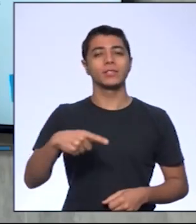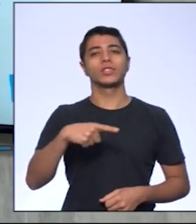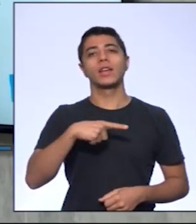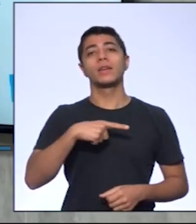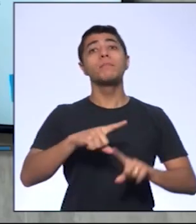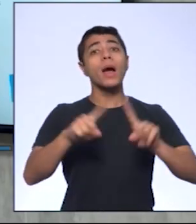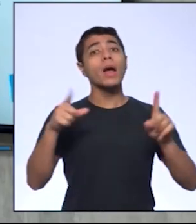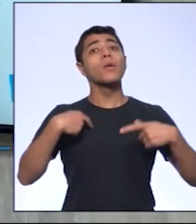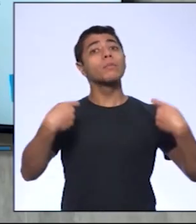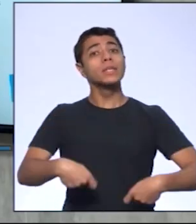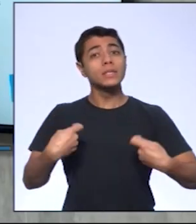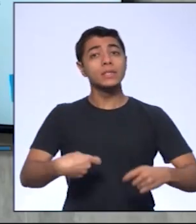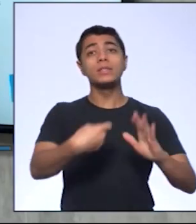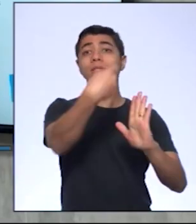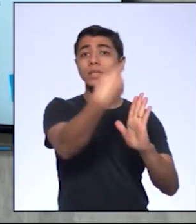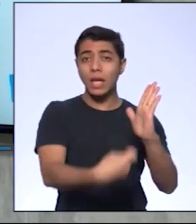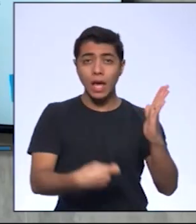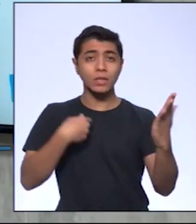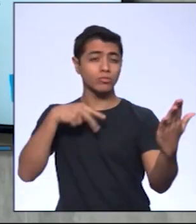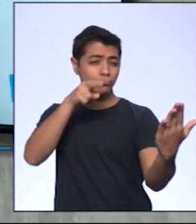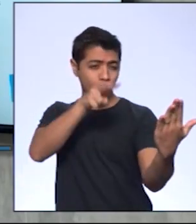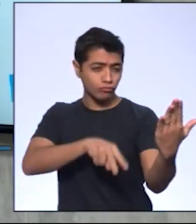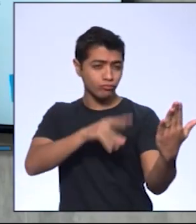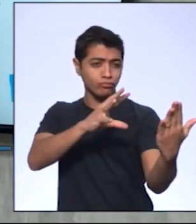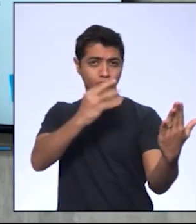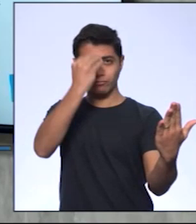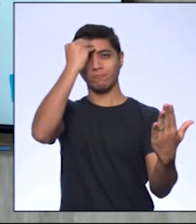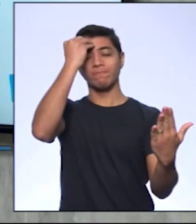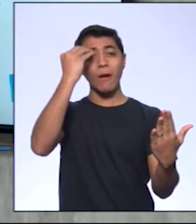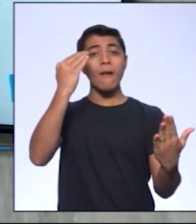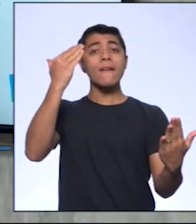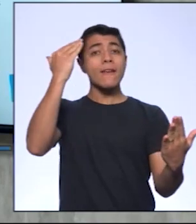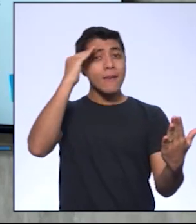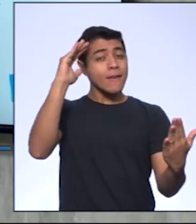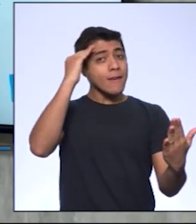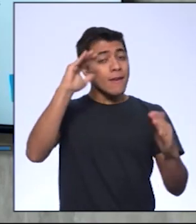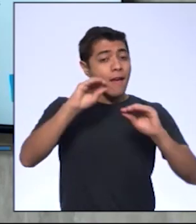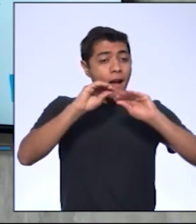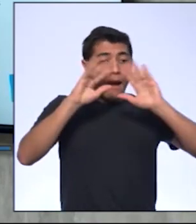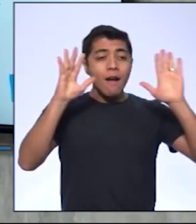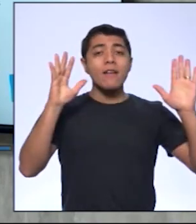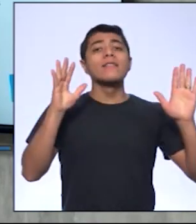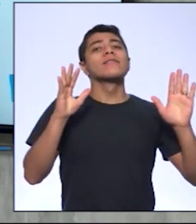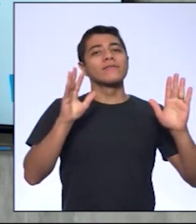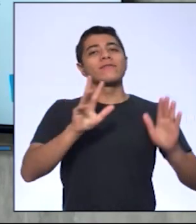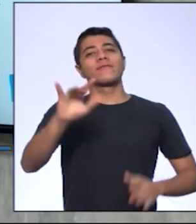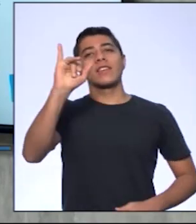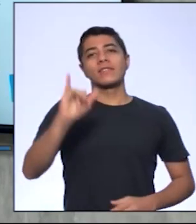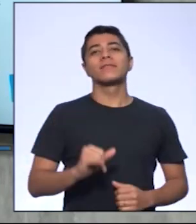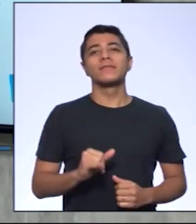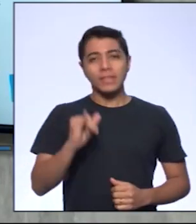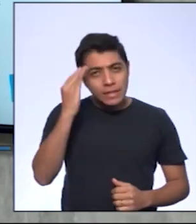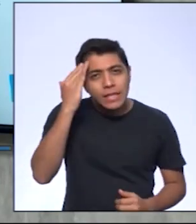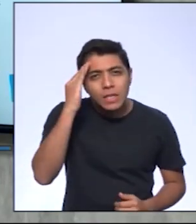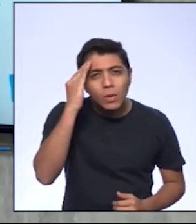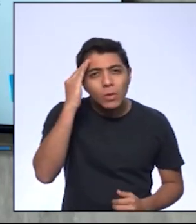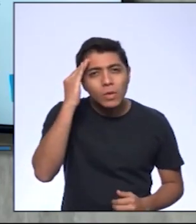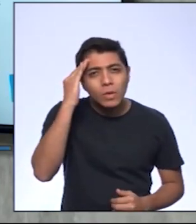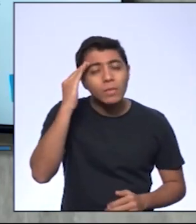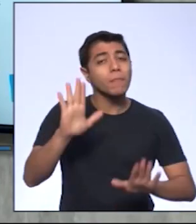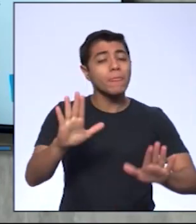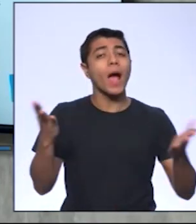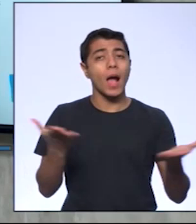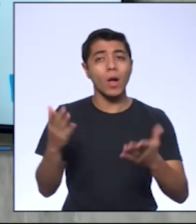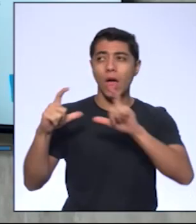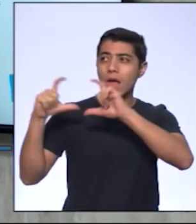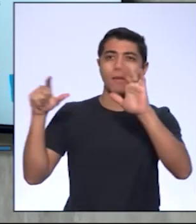preciso interpretar o texto para entender o recorte dele. Entendeu como é que funciona? Então, agora, a gente vai parar um pouquinho de responder